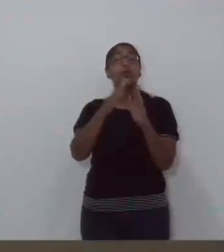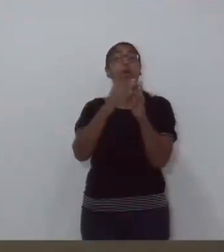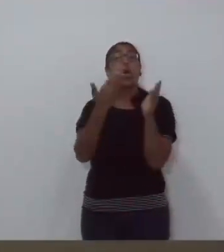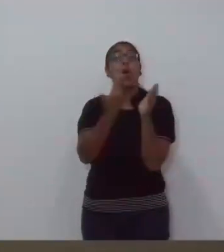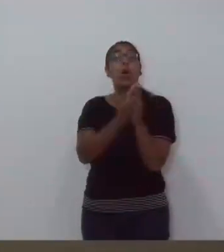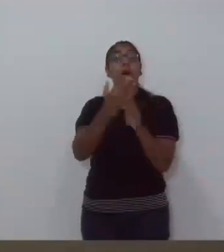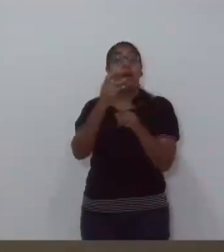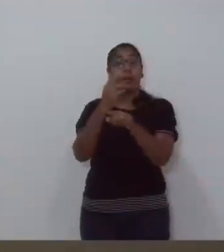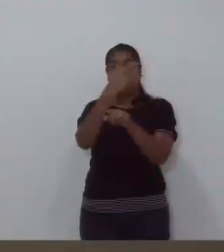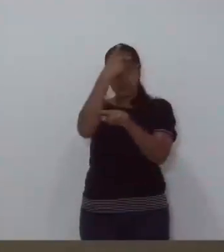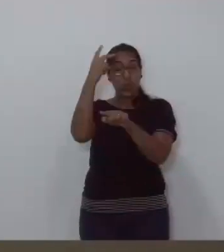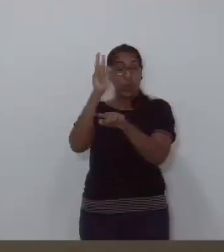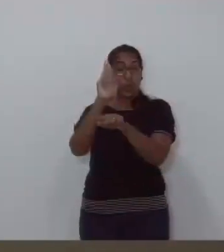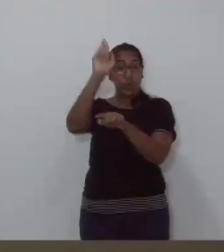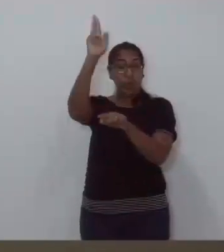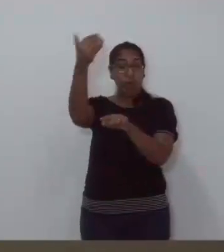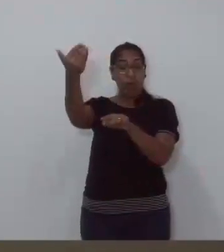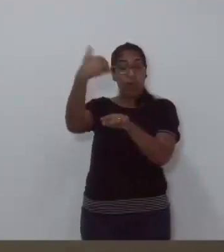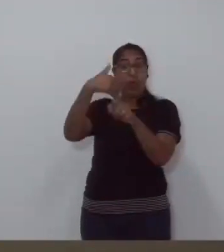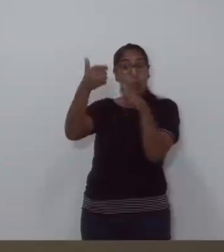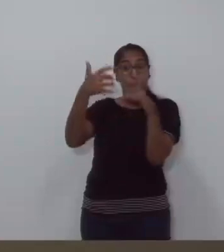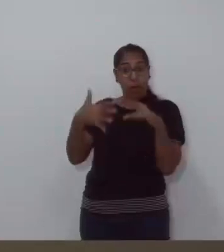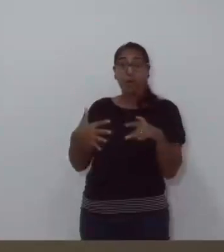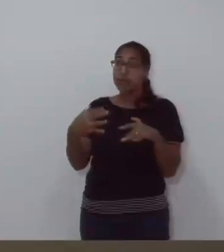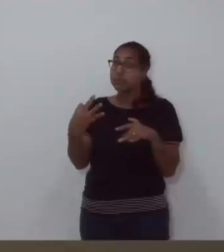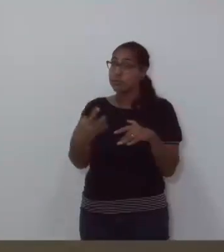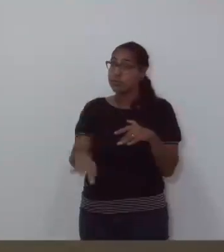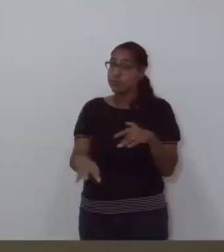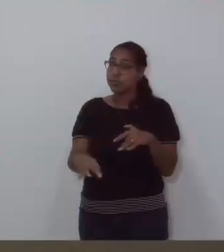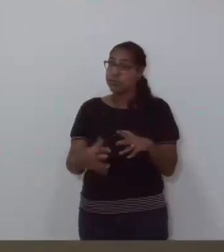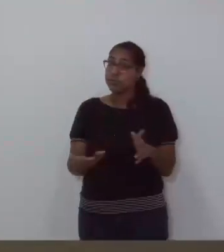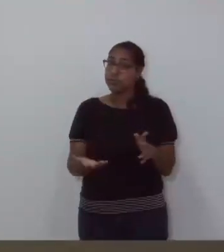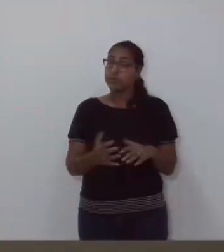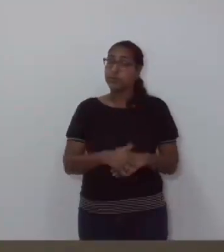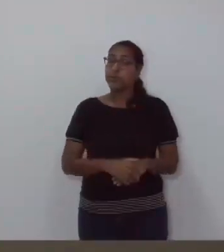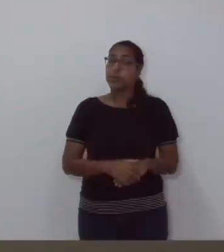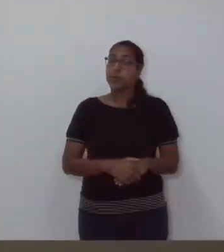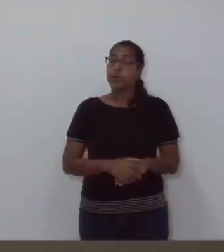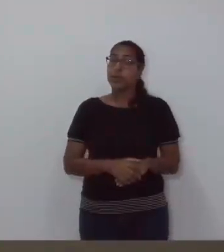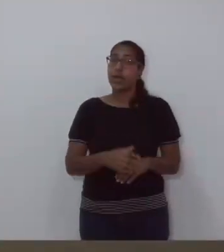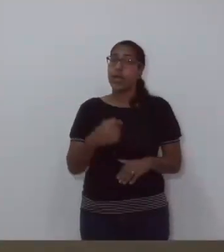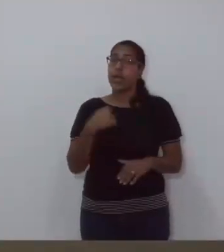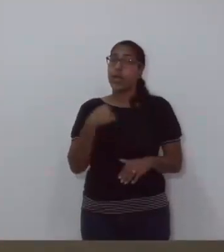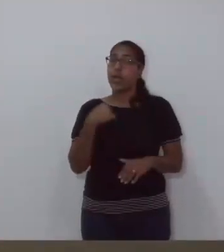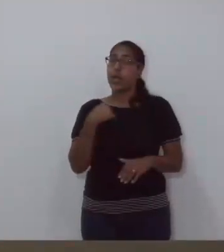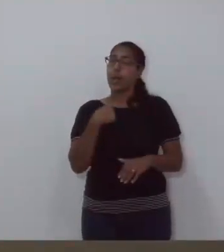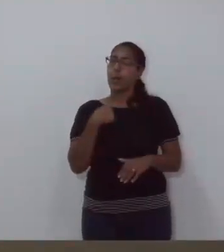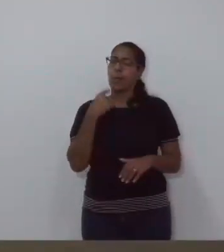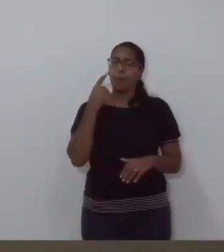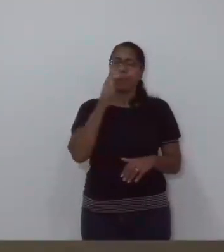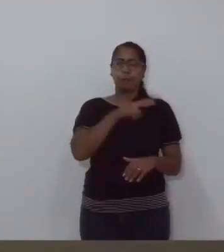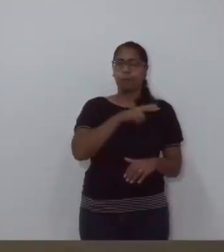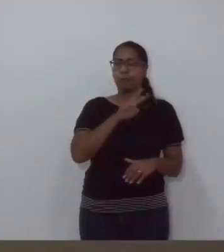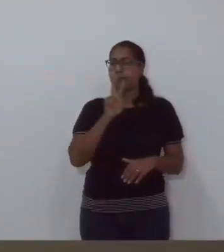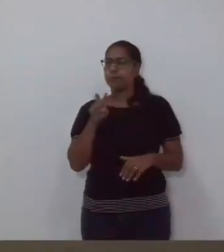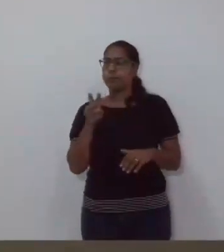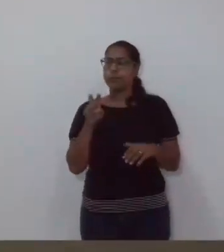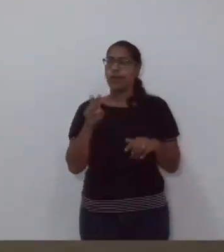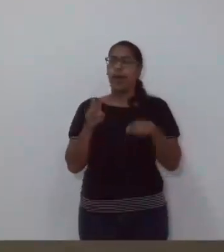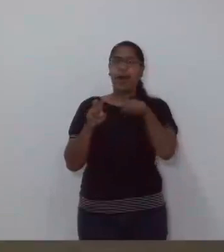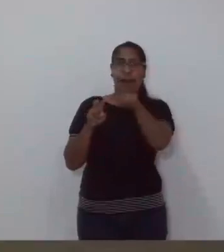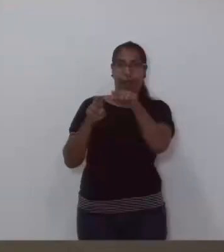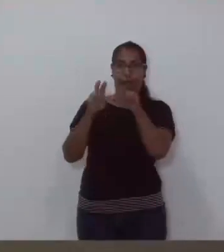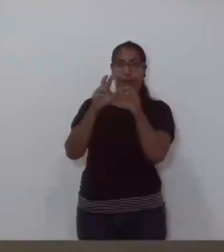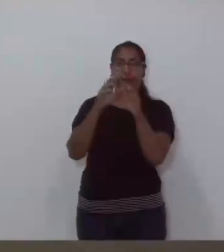também falar, explicar. Eu digo, eu tinha uma impressão do fato, depois de conversar com alguns